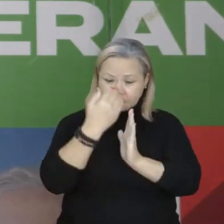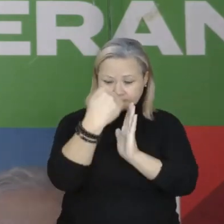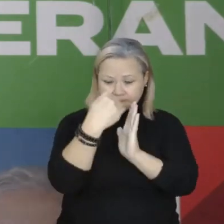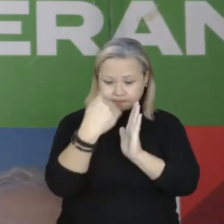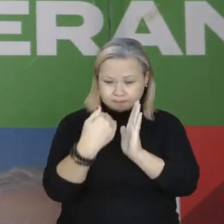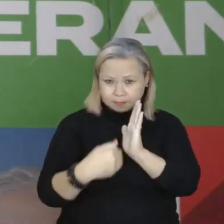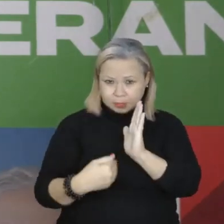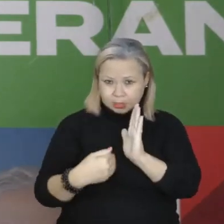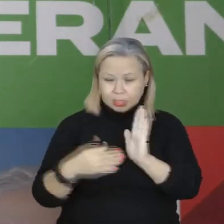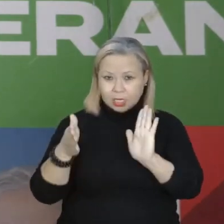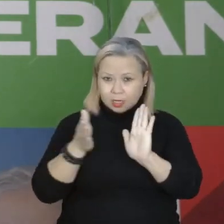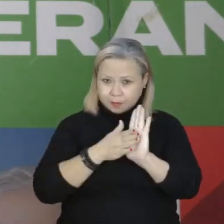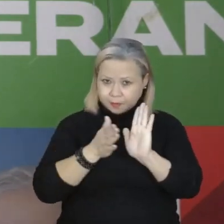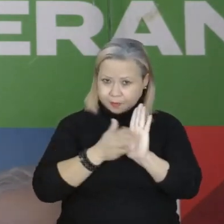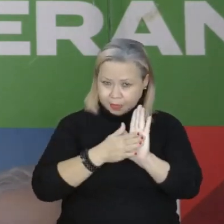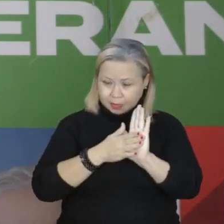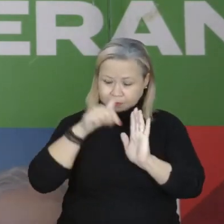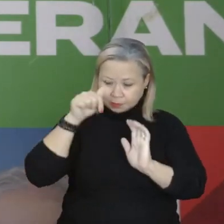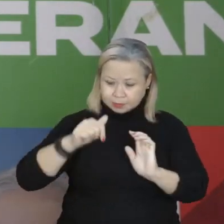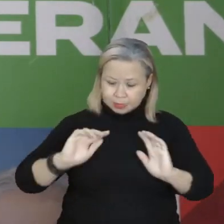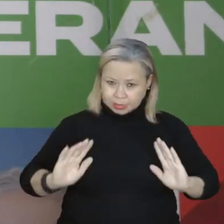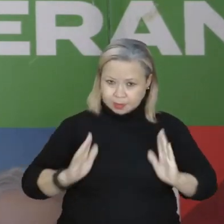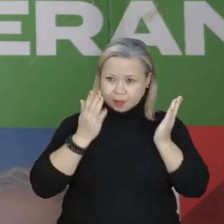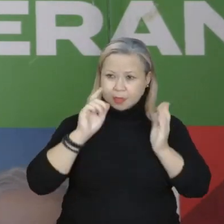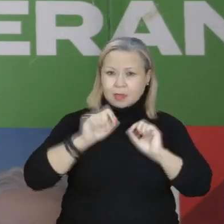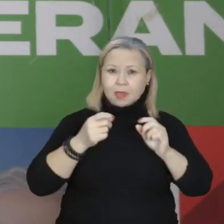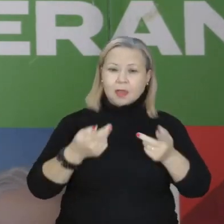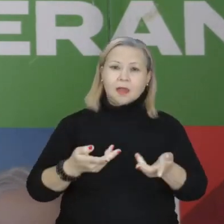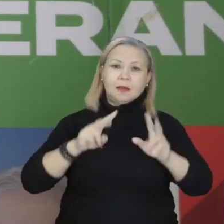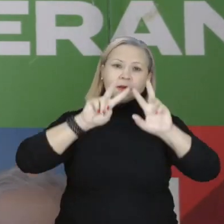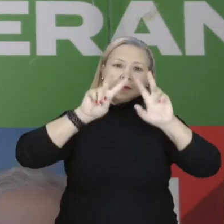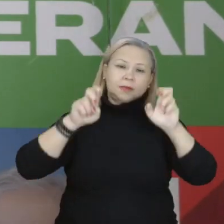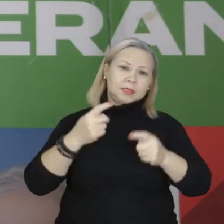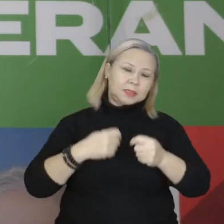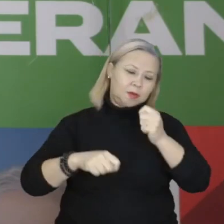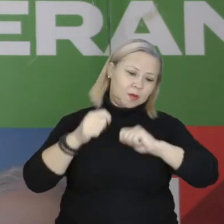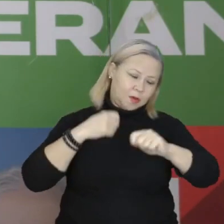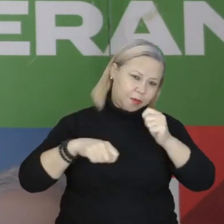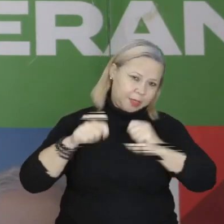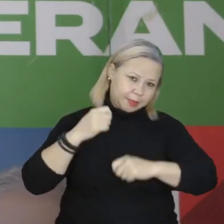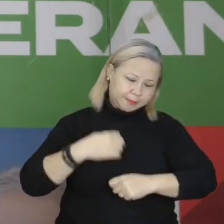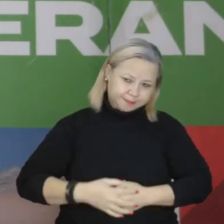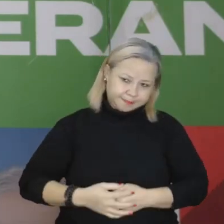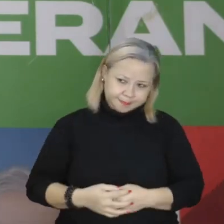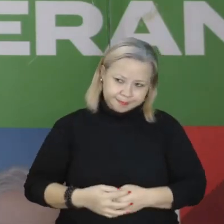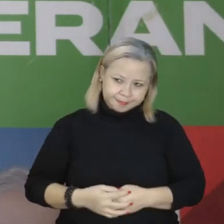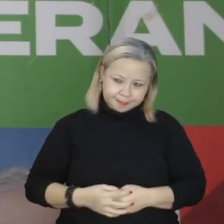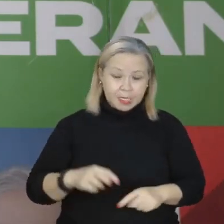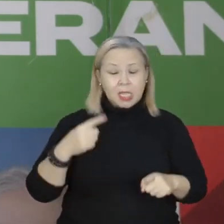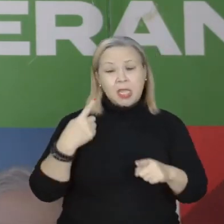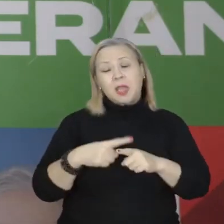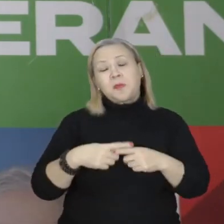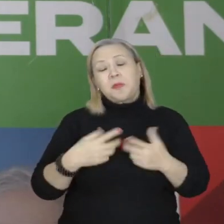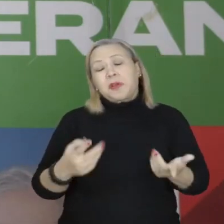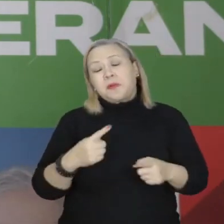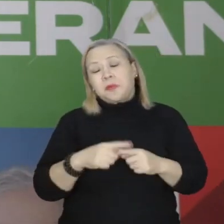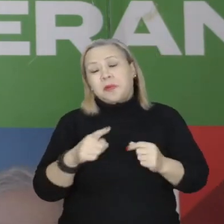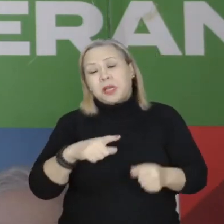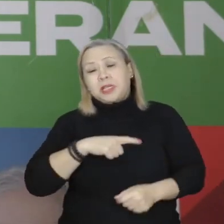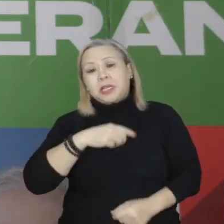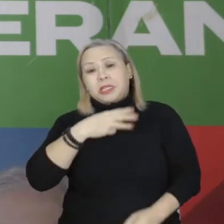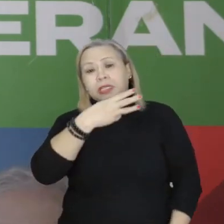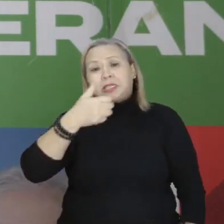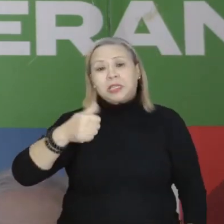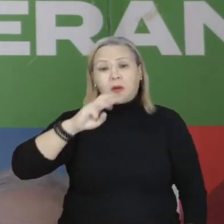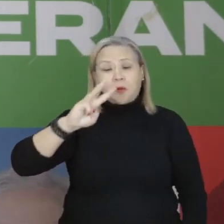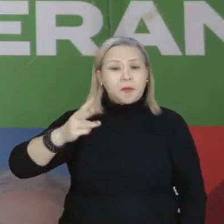a pauta dessa campanha é a questão econômica. E por quê? Porque você tem 31 milhões